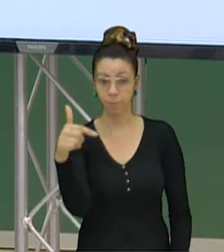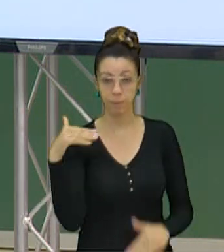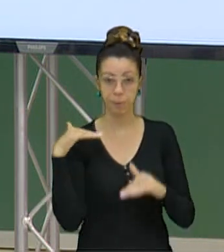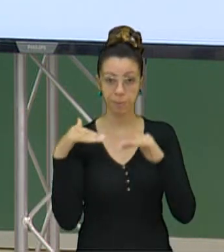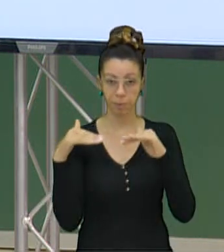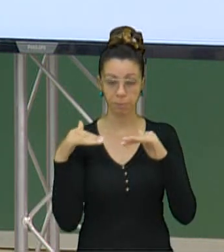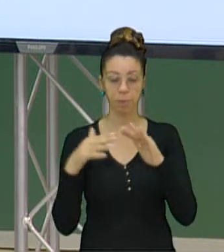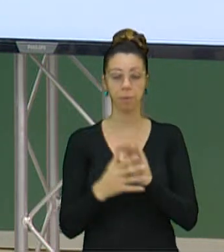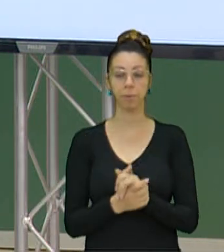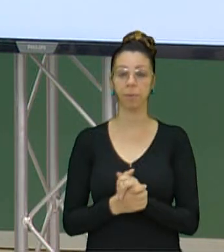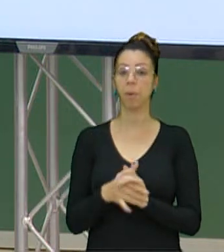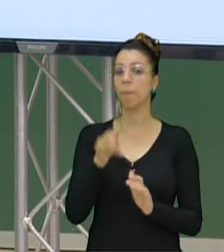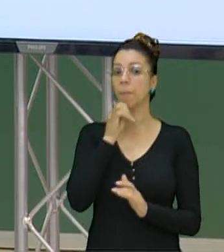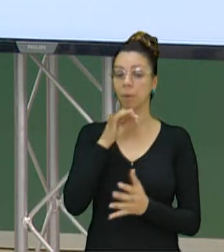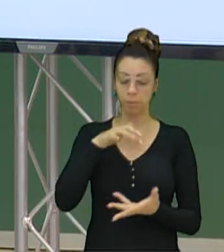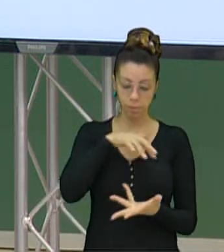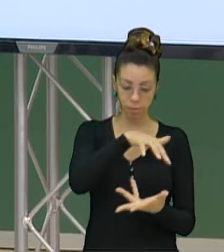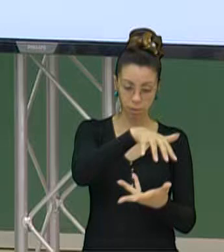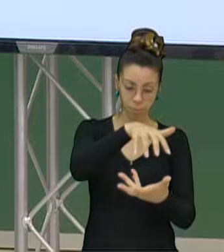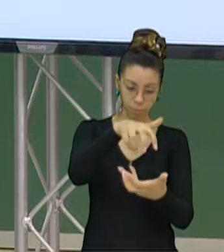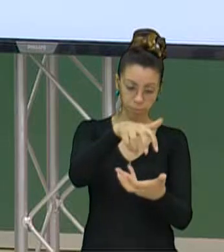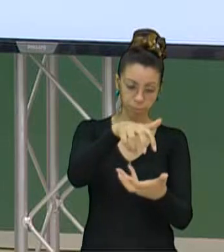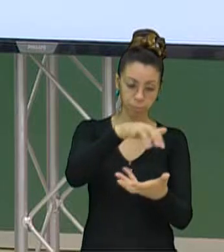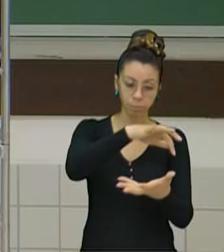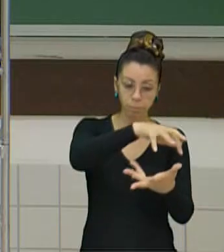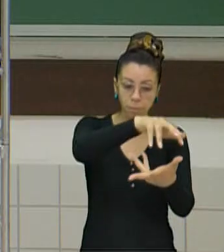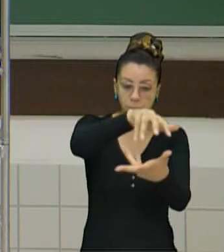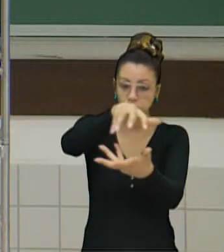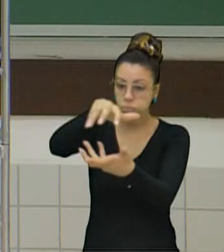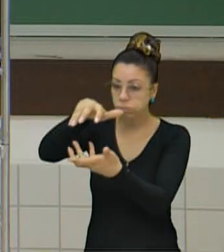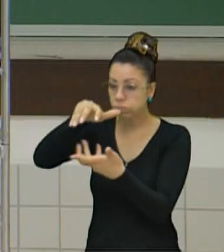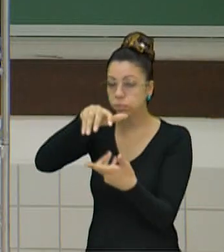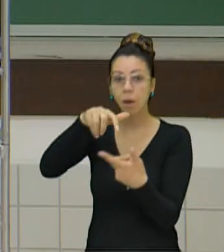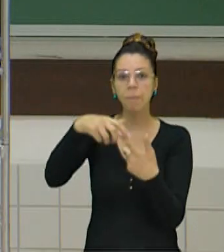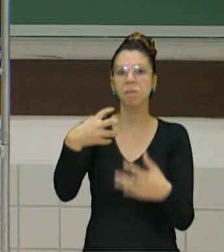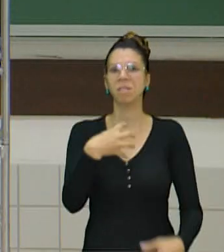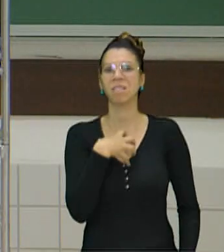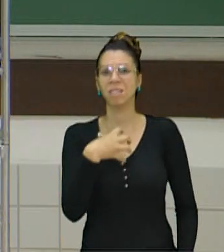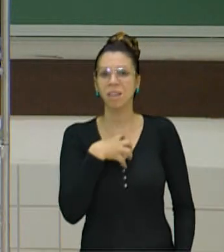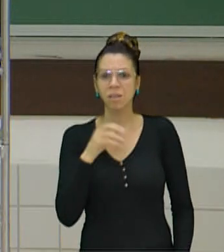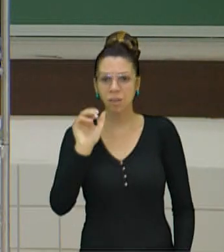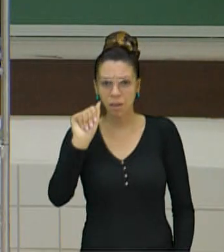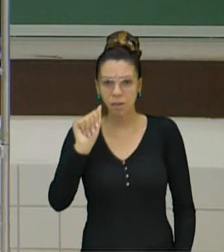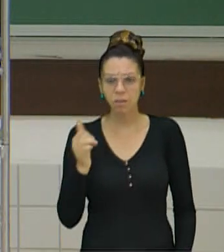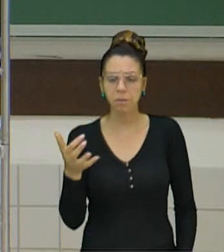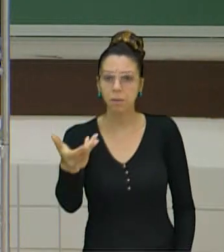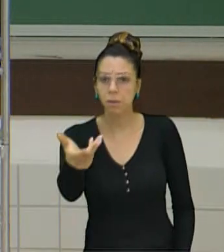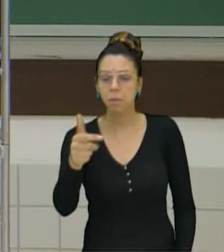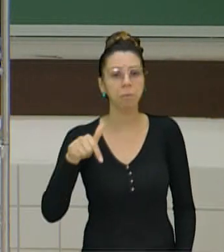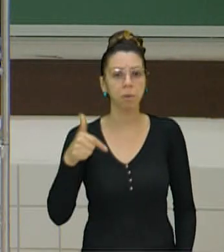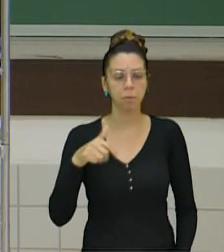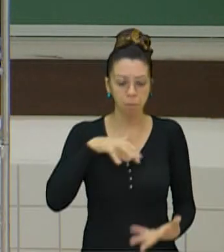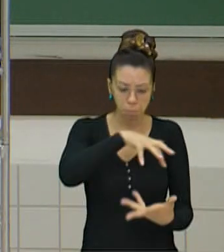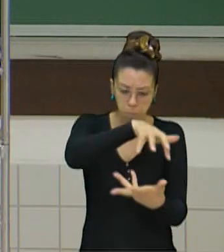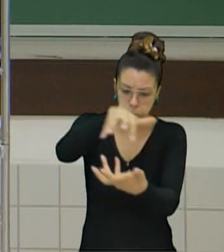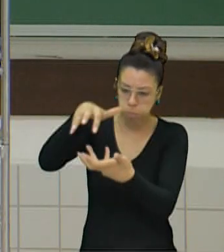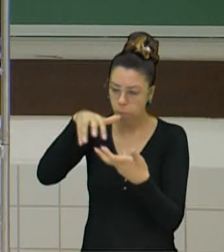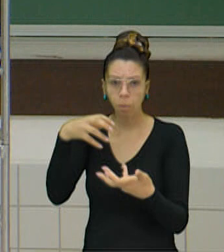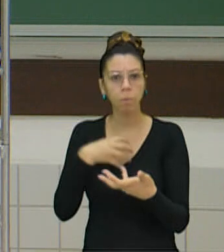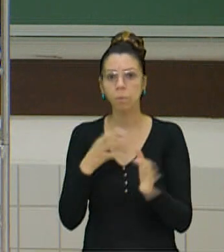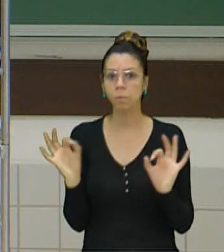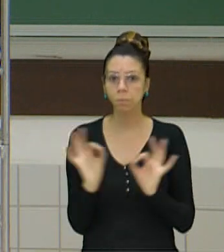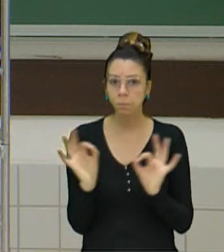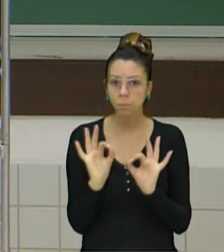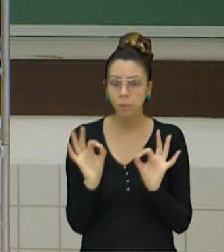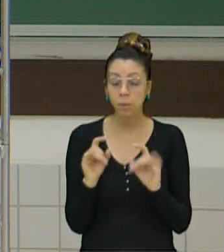exemplo, a Terra ela está girando, mas a gente não sente a sua aceleração, certo? O seu giro, vamos supor assim,